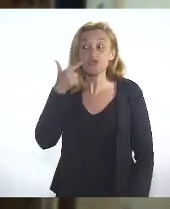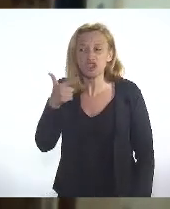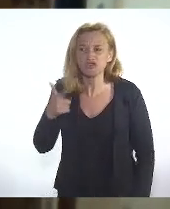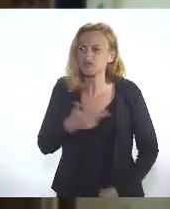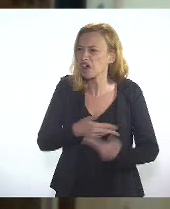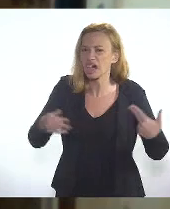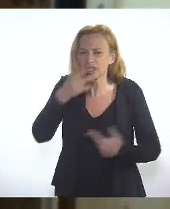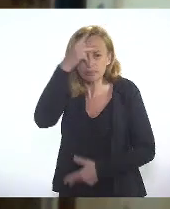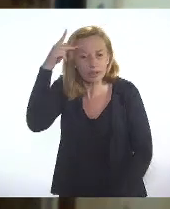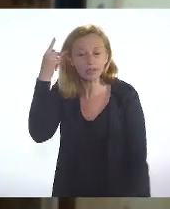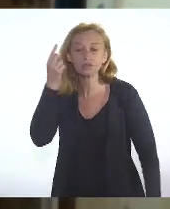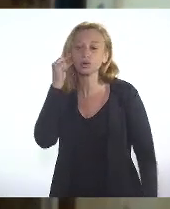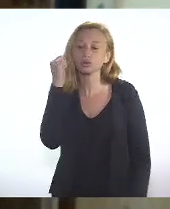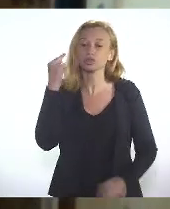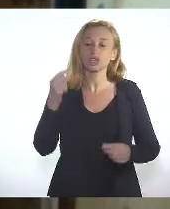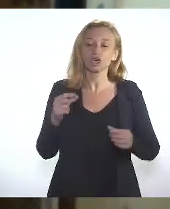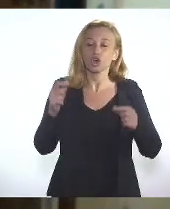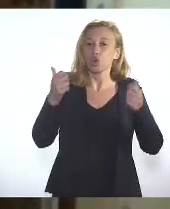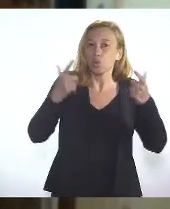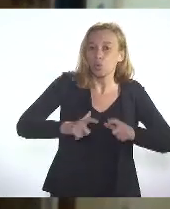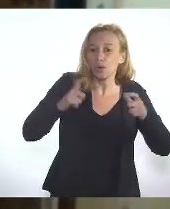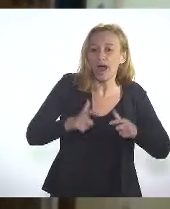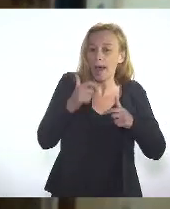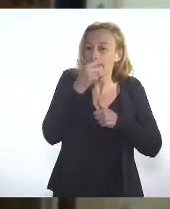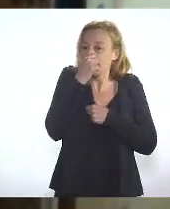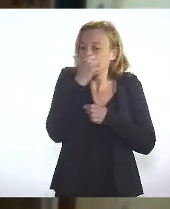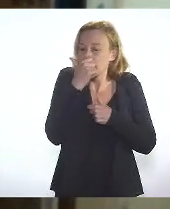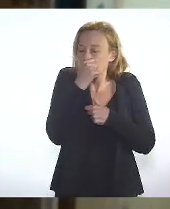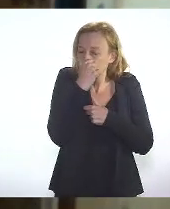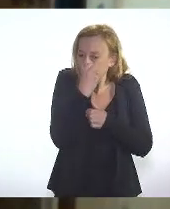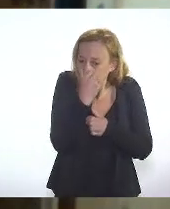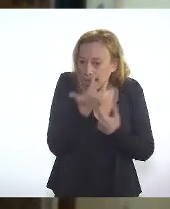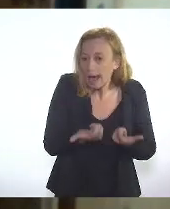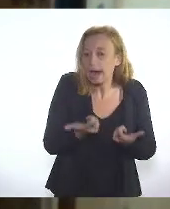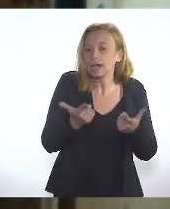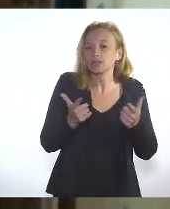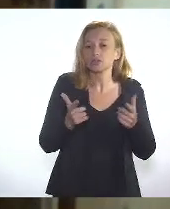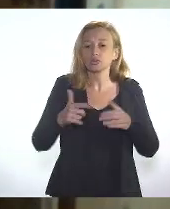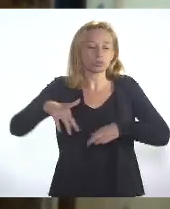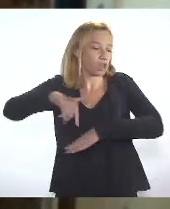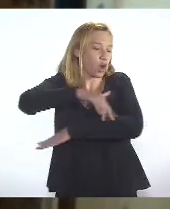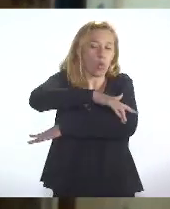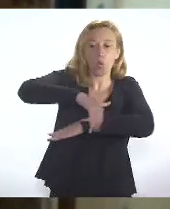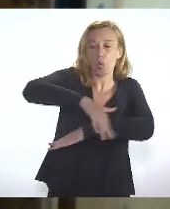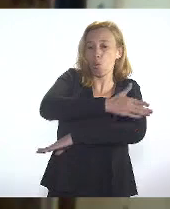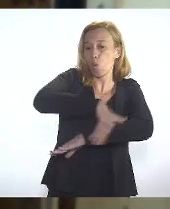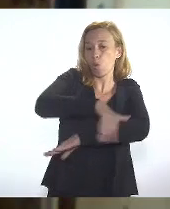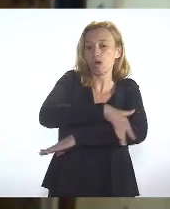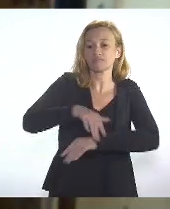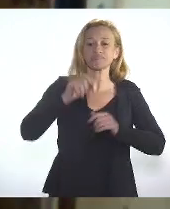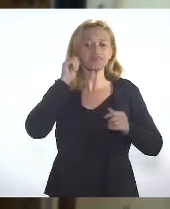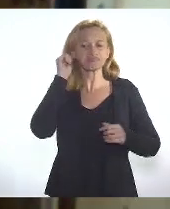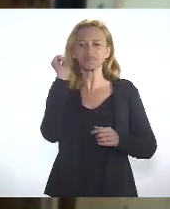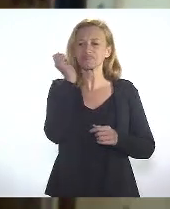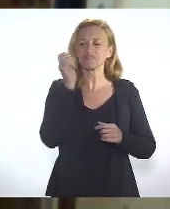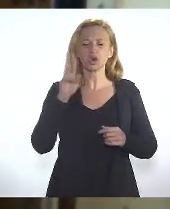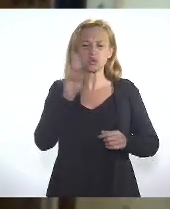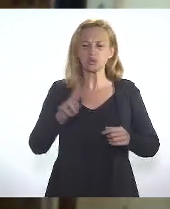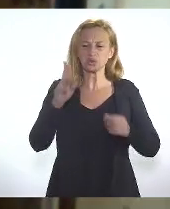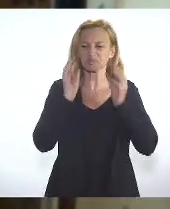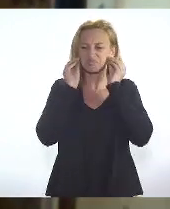pessoas, tanto em ambientes fechados, quanto transitando pelas ruas, sem máscara. Então, tem